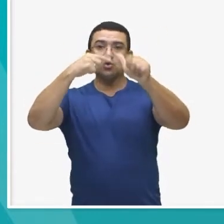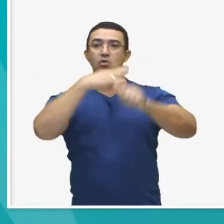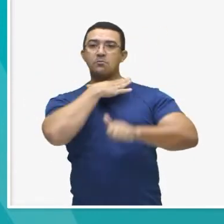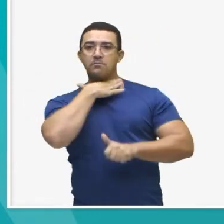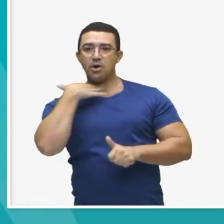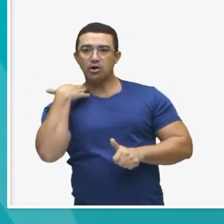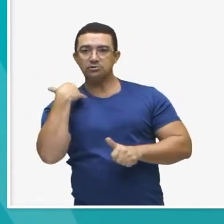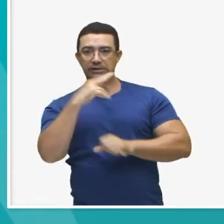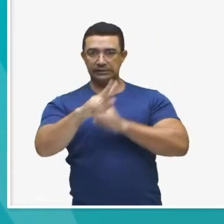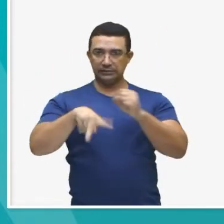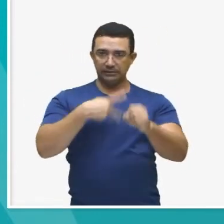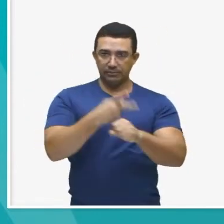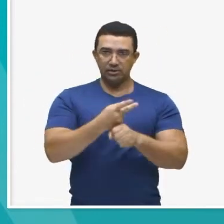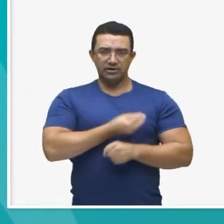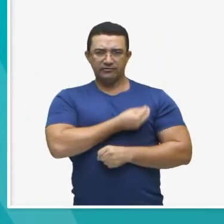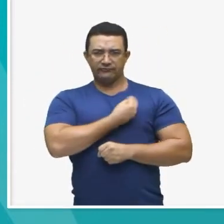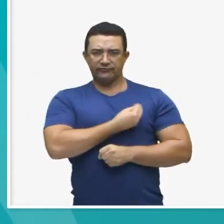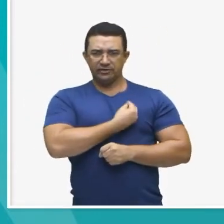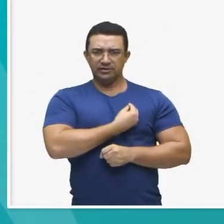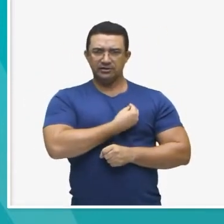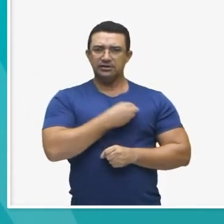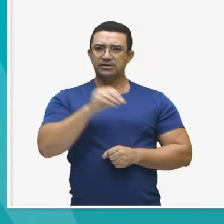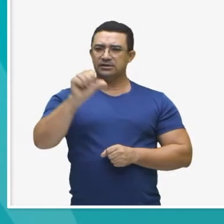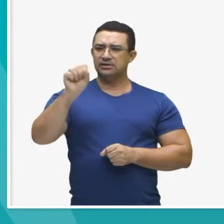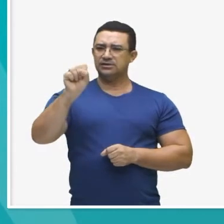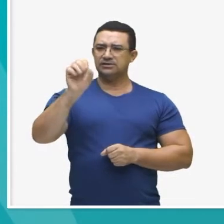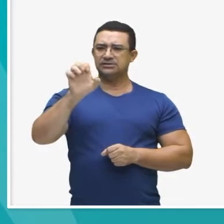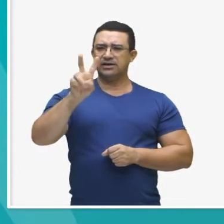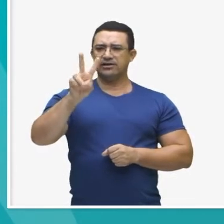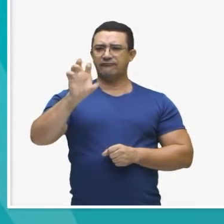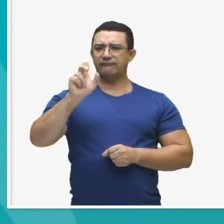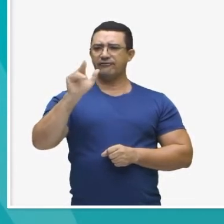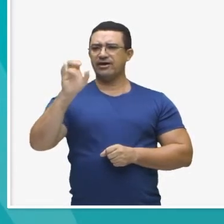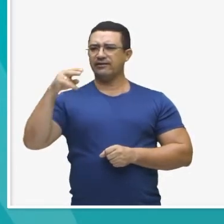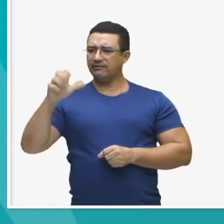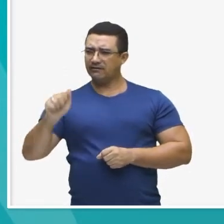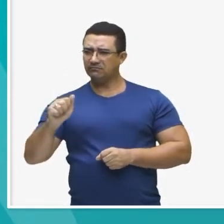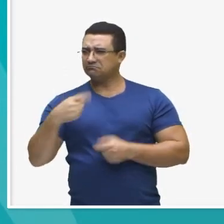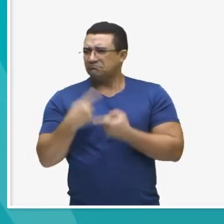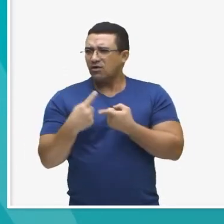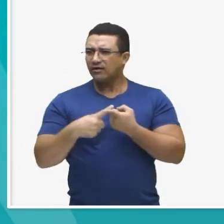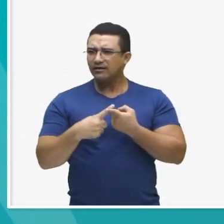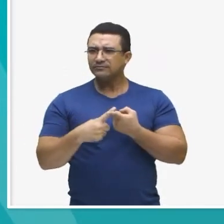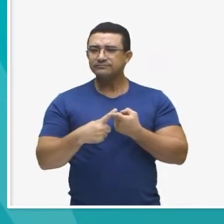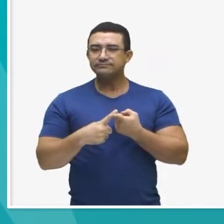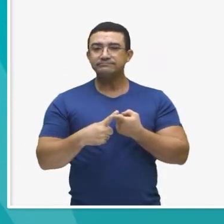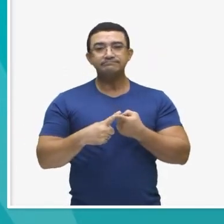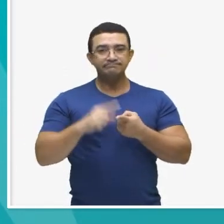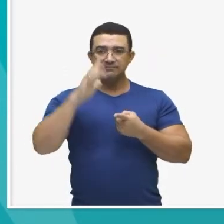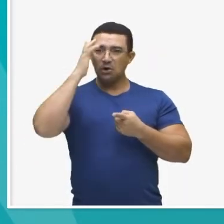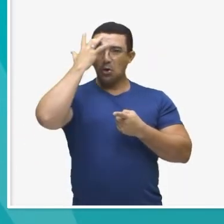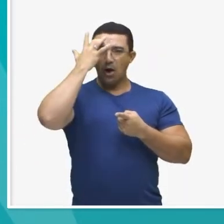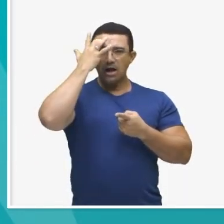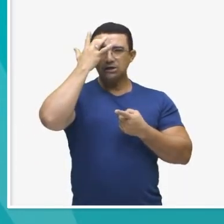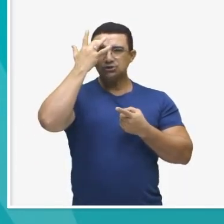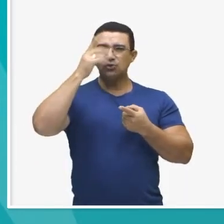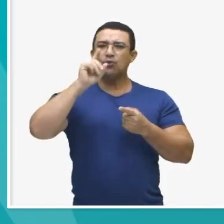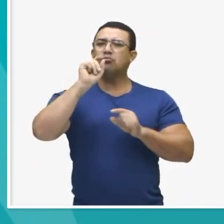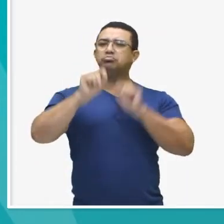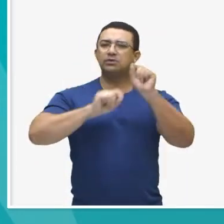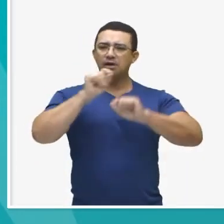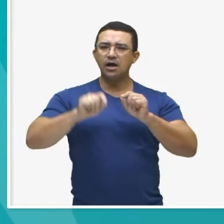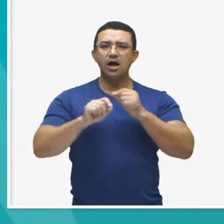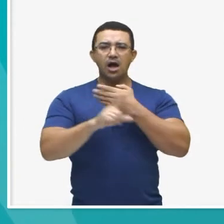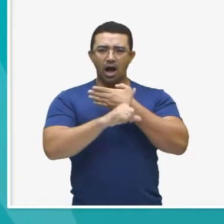depois vida, vida severina. Por que isso? Provavelmente tem a ver com o fato de que o autor